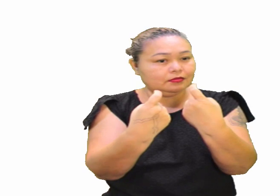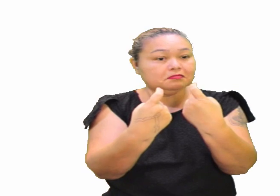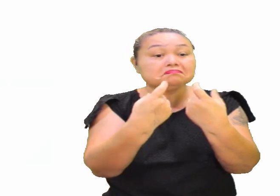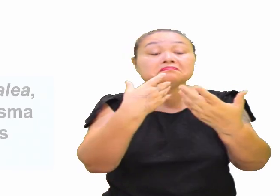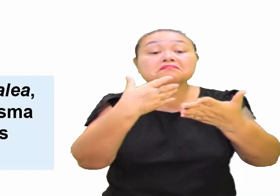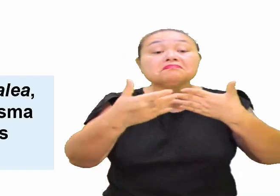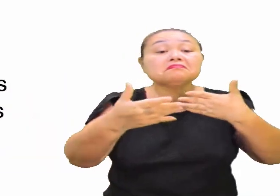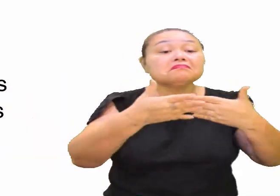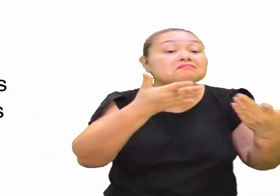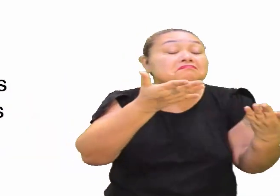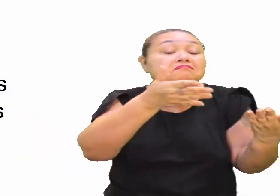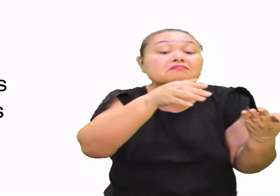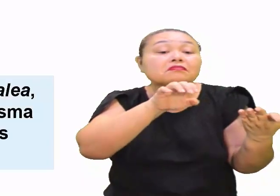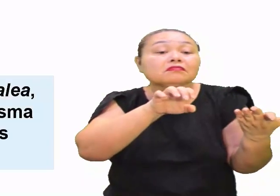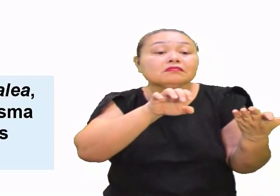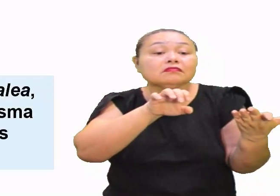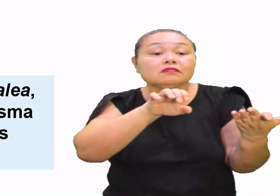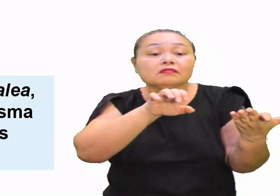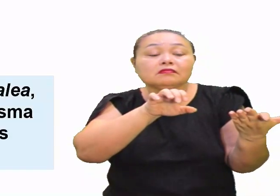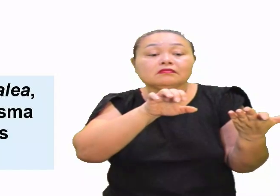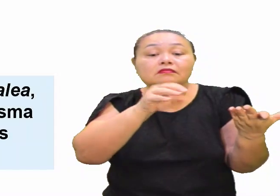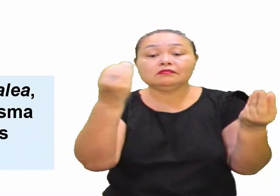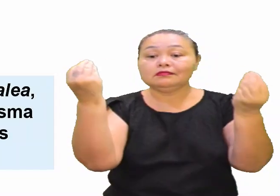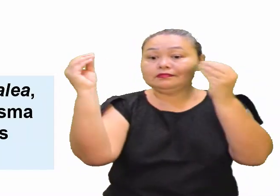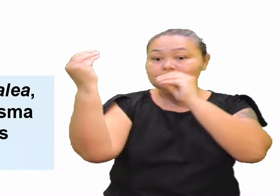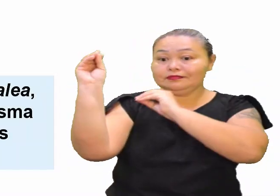com genealogia e